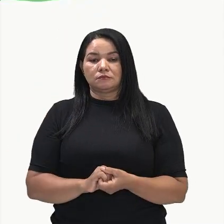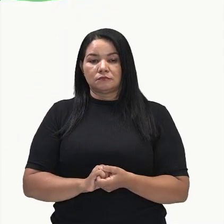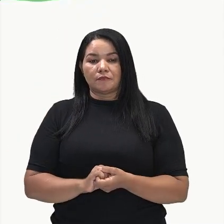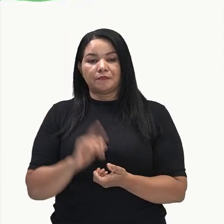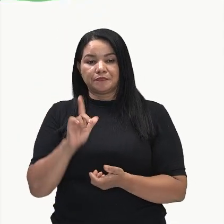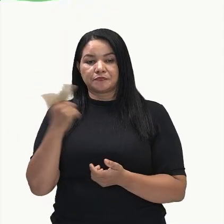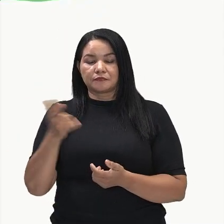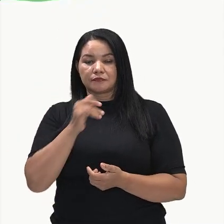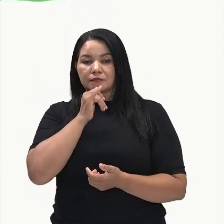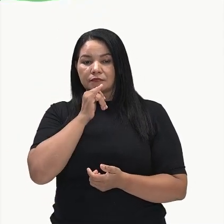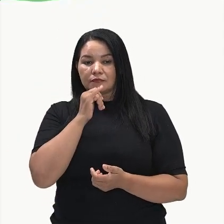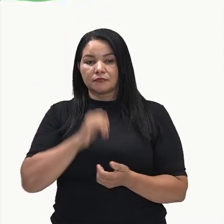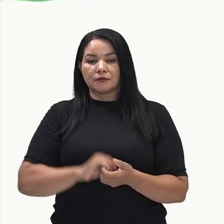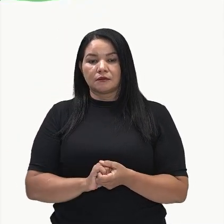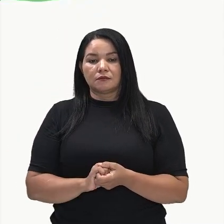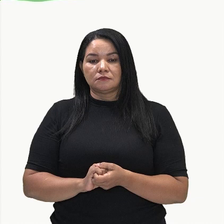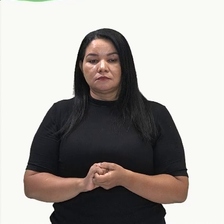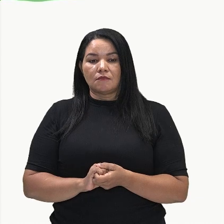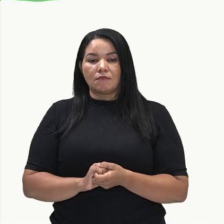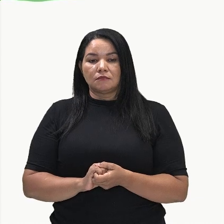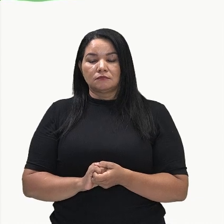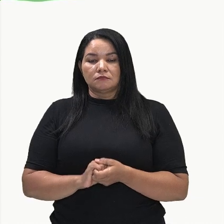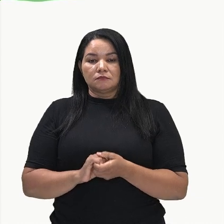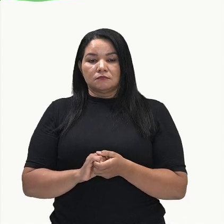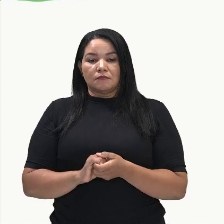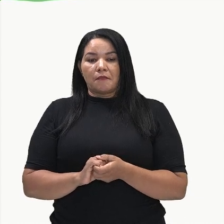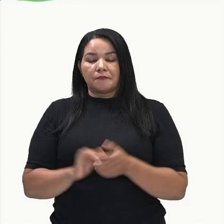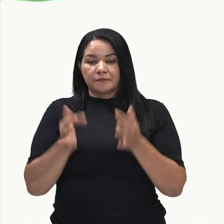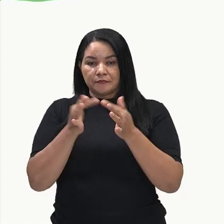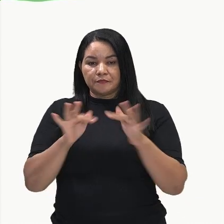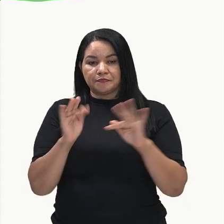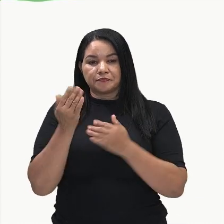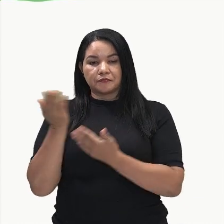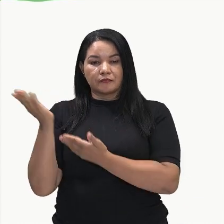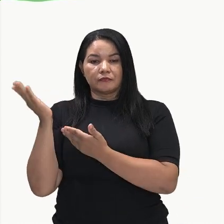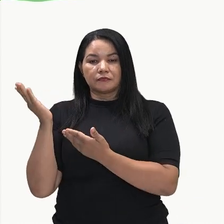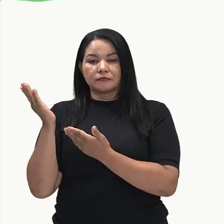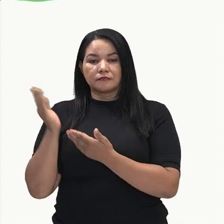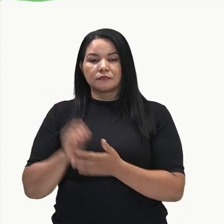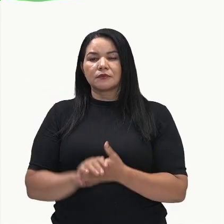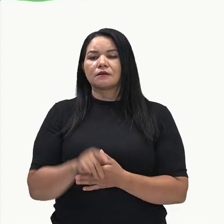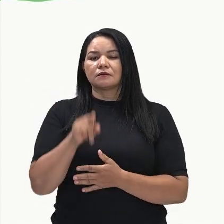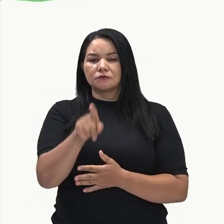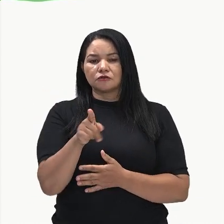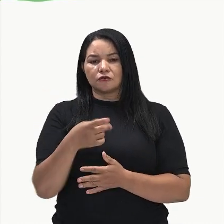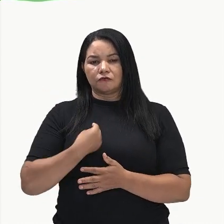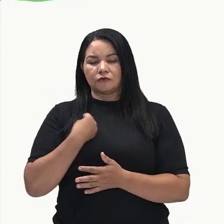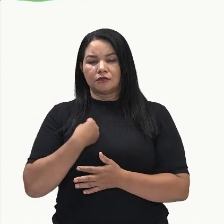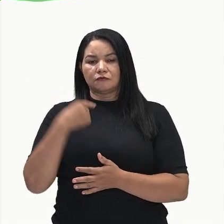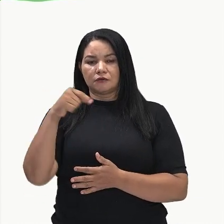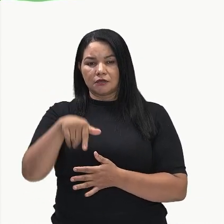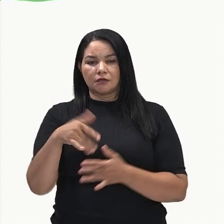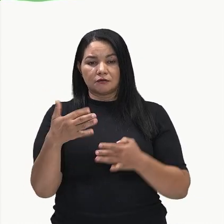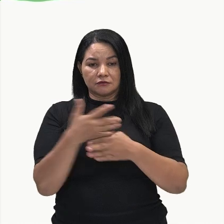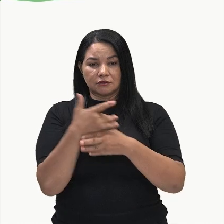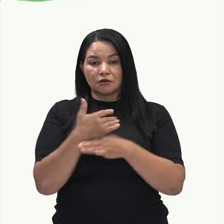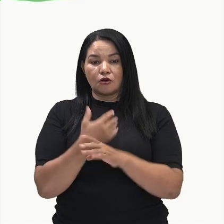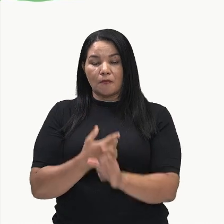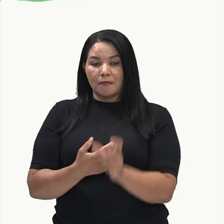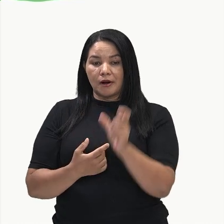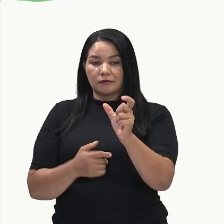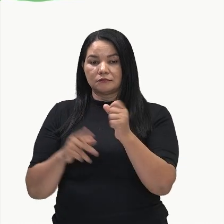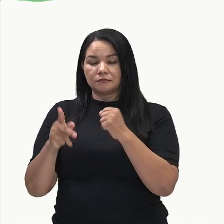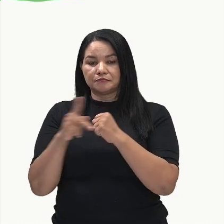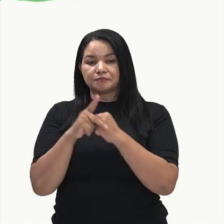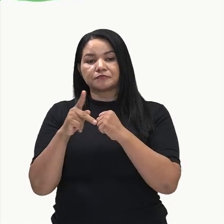exemplo. Desde quando vives nesta cidade? E tu, desde quando vives aqui? Olha, sempre querendo